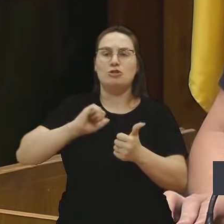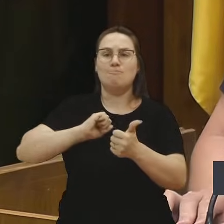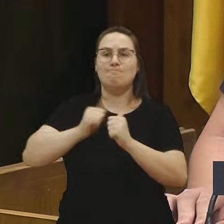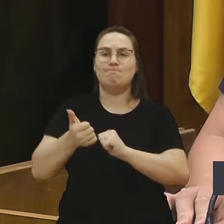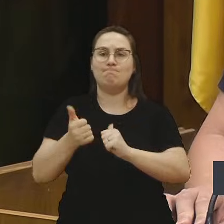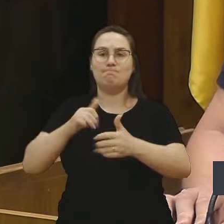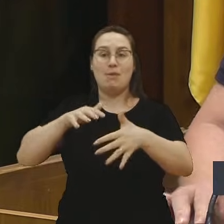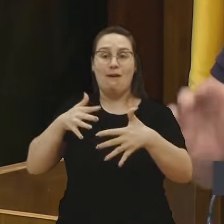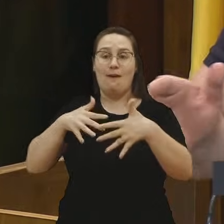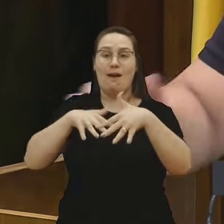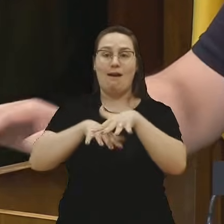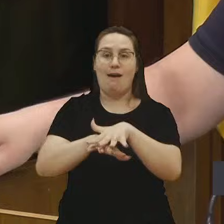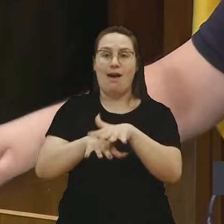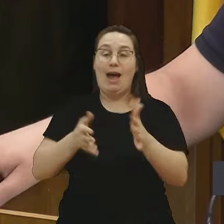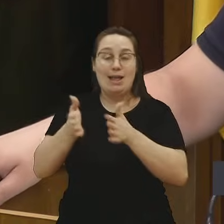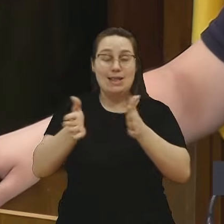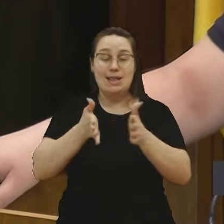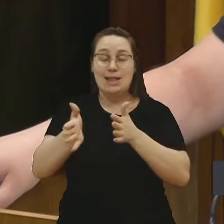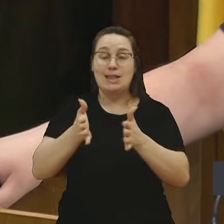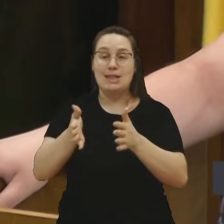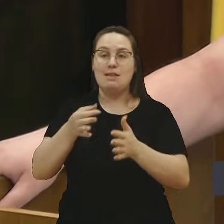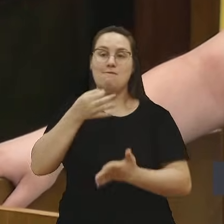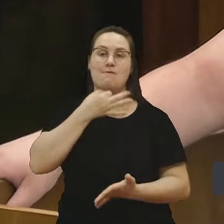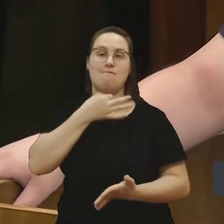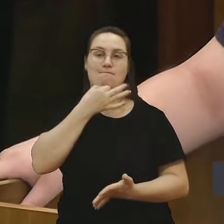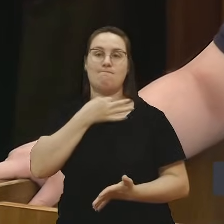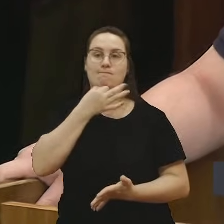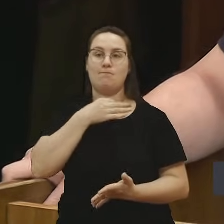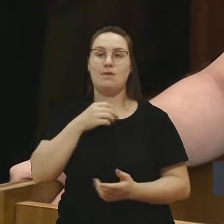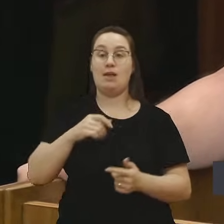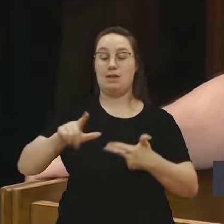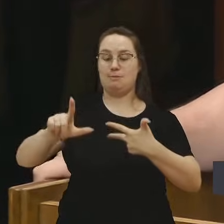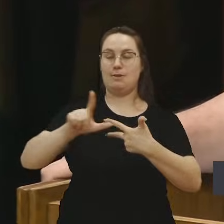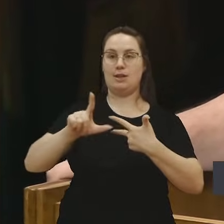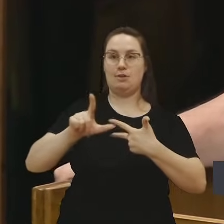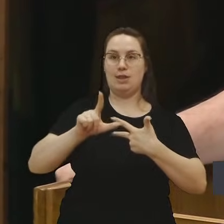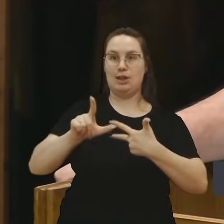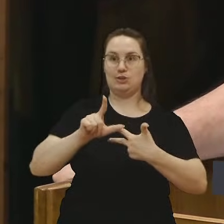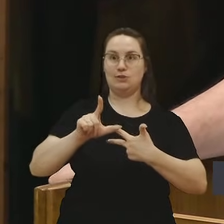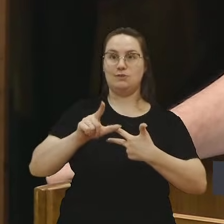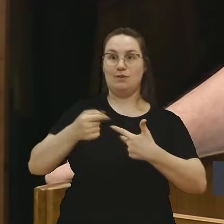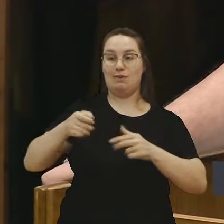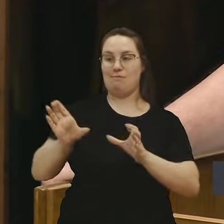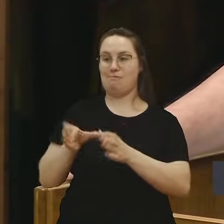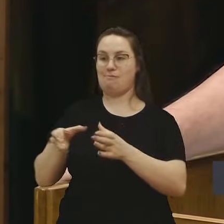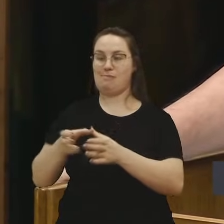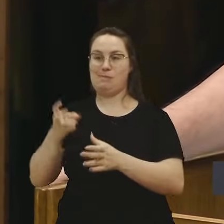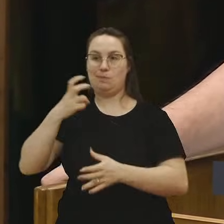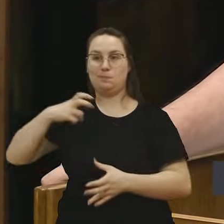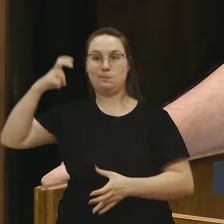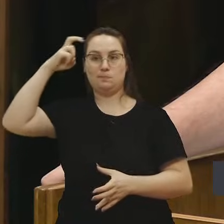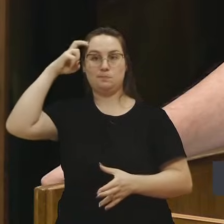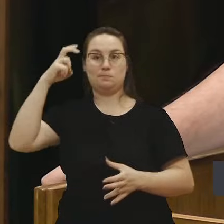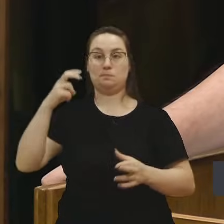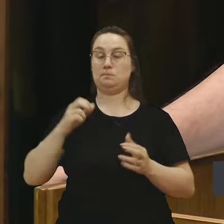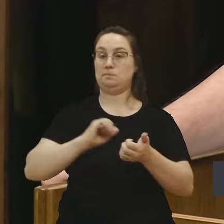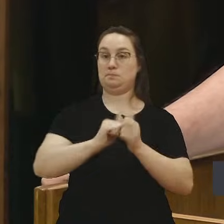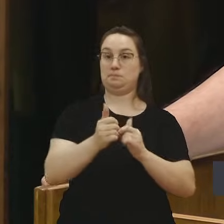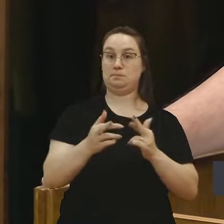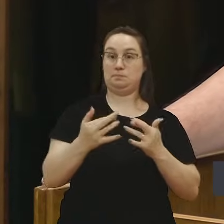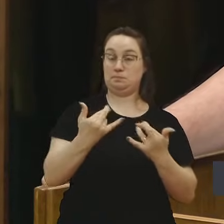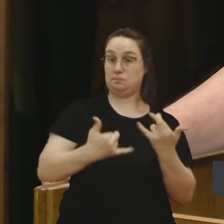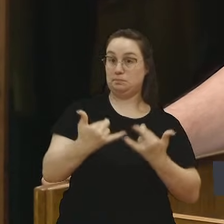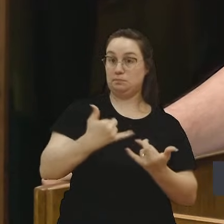nosso município. Reafirmo aqui o compromisso do Poder Legislativo, por meio da nossa Comissão de Cultura, Esporte e Lazer, em